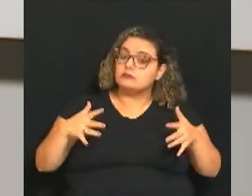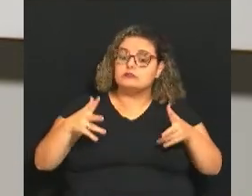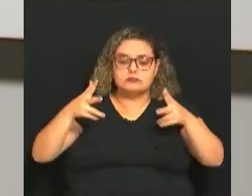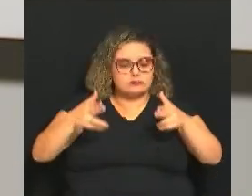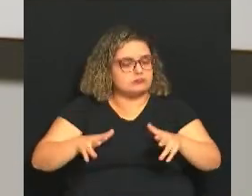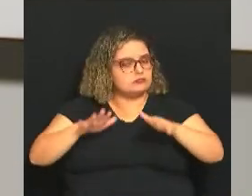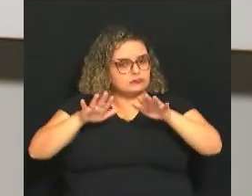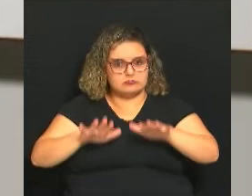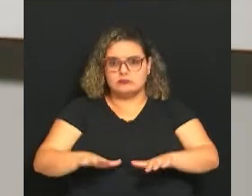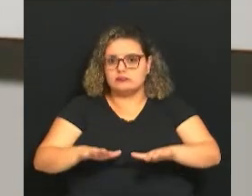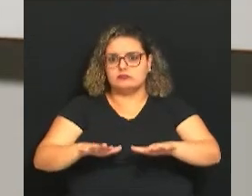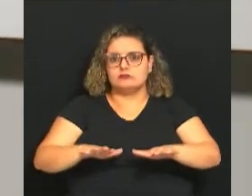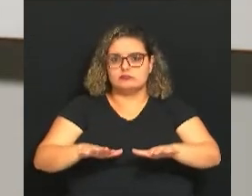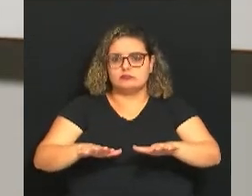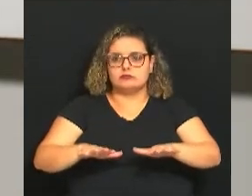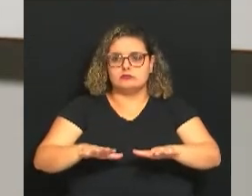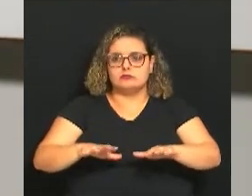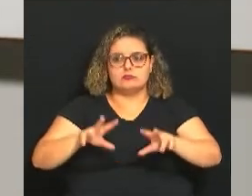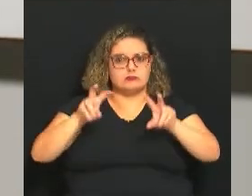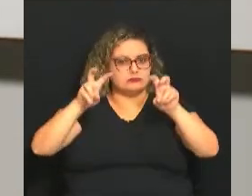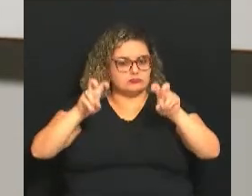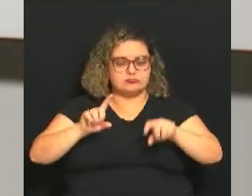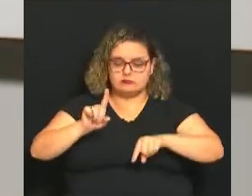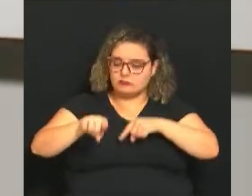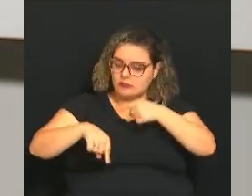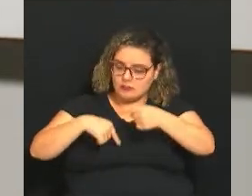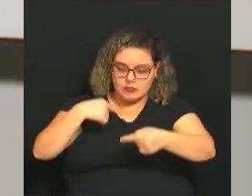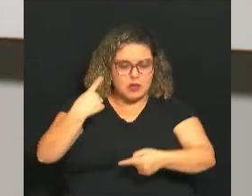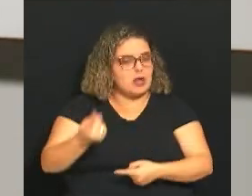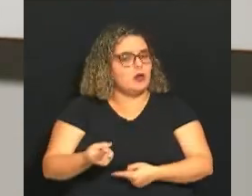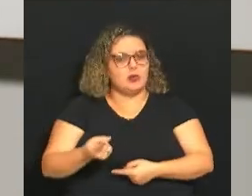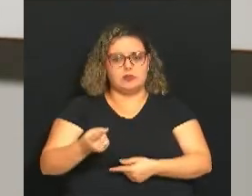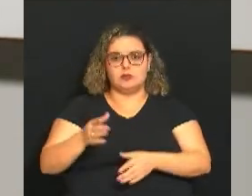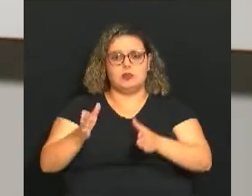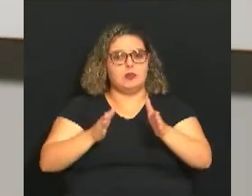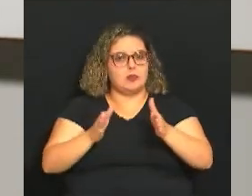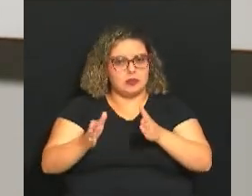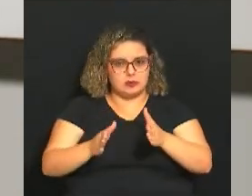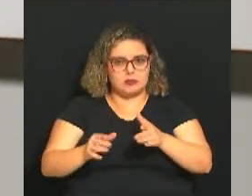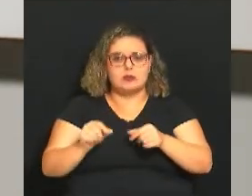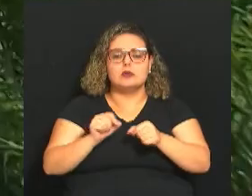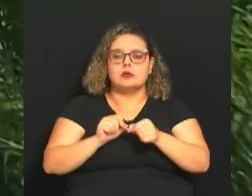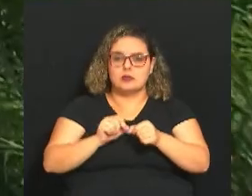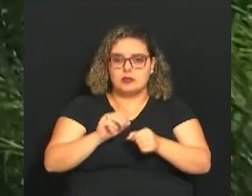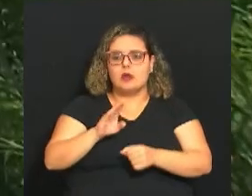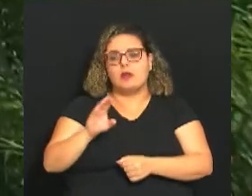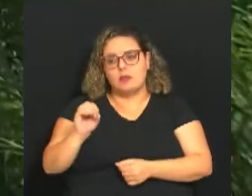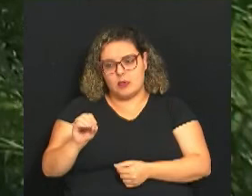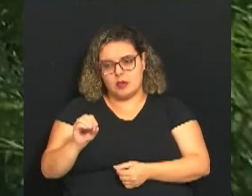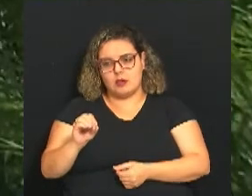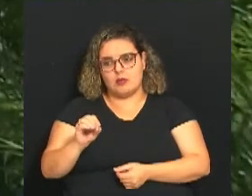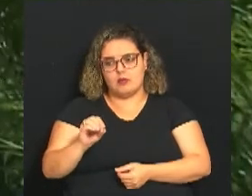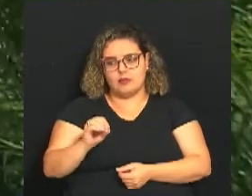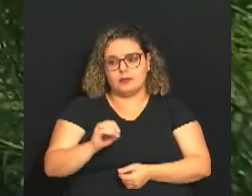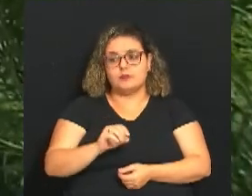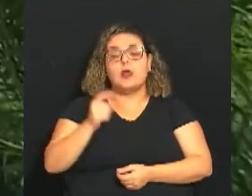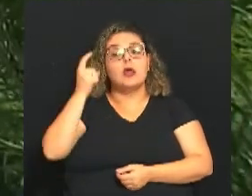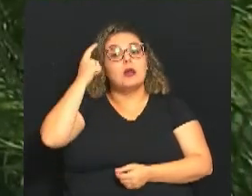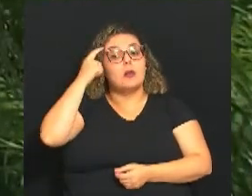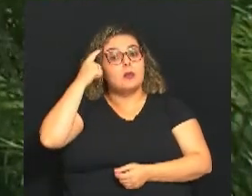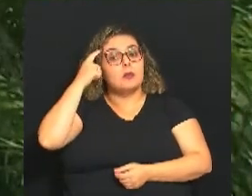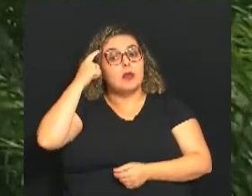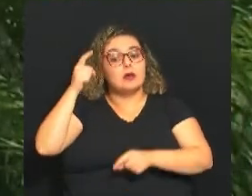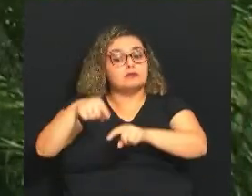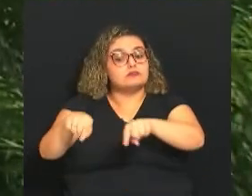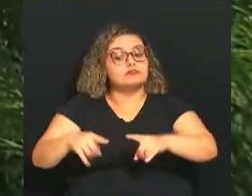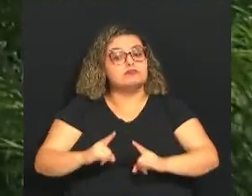momento, deixar os assuntos que não foram relatados pendentes e se fazer um boletim de ocorrência. Para quem pensa que ser síndico é